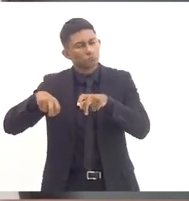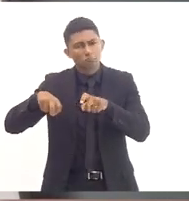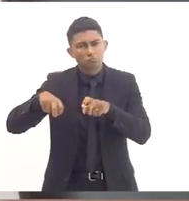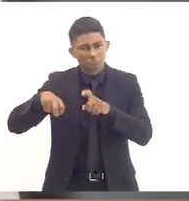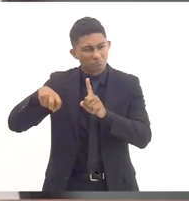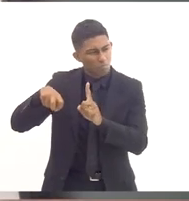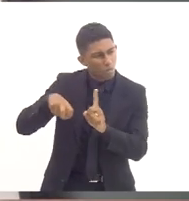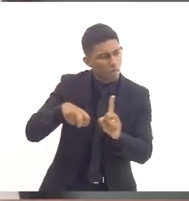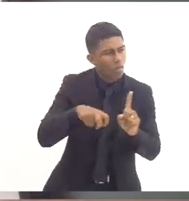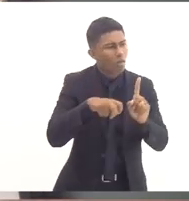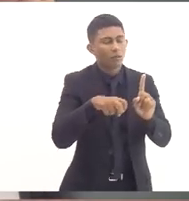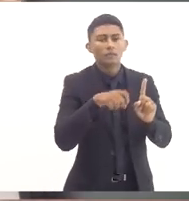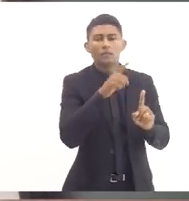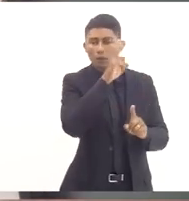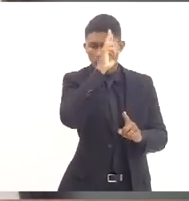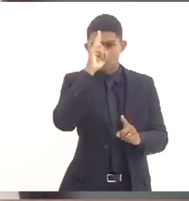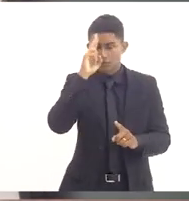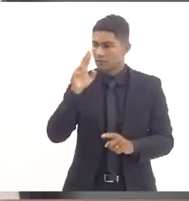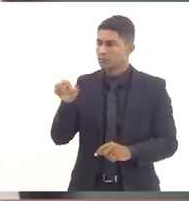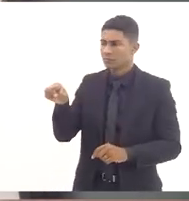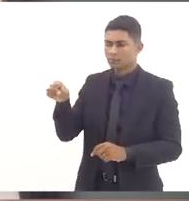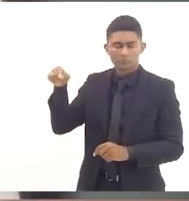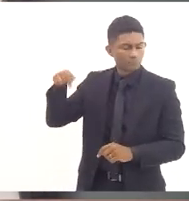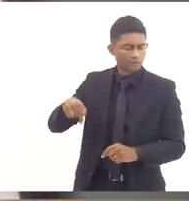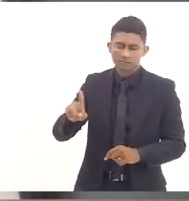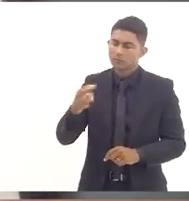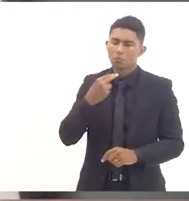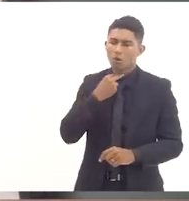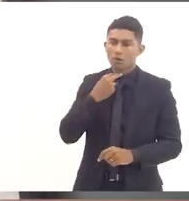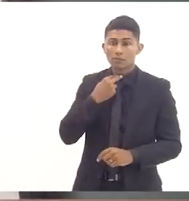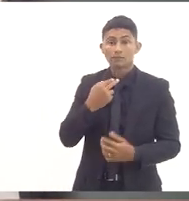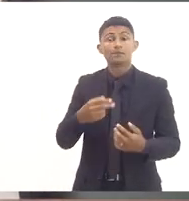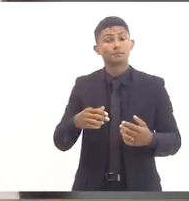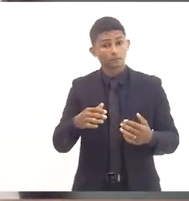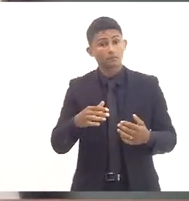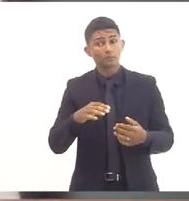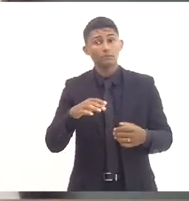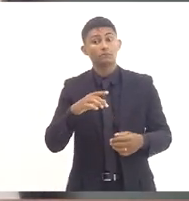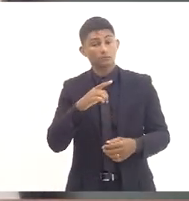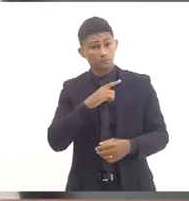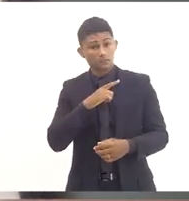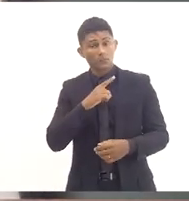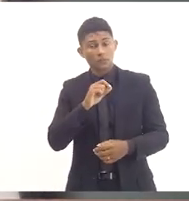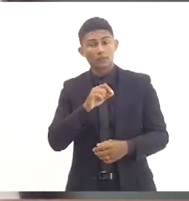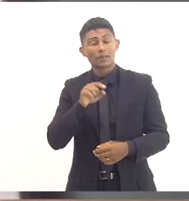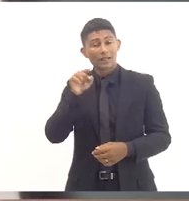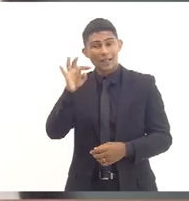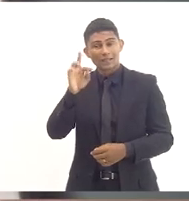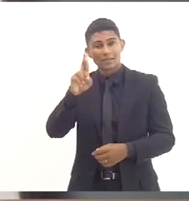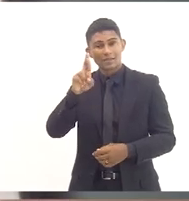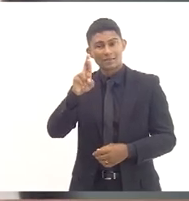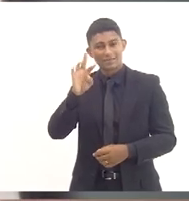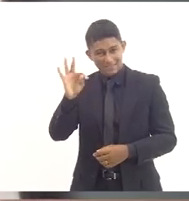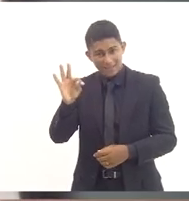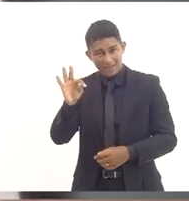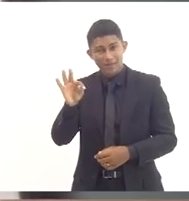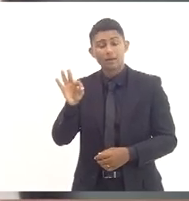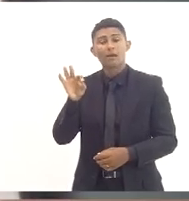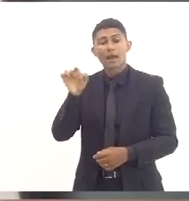mas isso é o de menos porque quando ela foi trabalhar no Tribunal de Justiça quando ela chegou na vara juíza falou não quero uma servidora cega